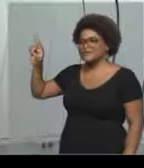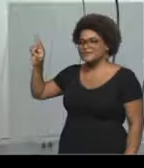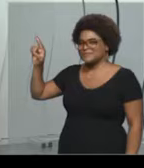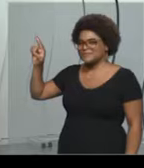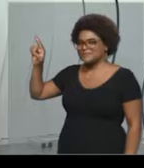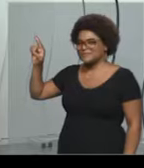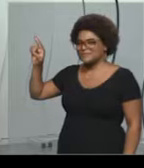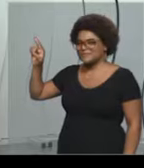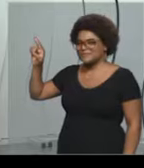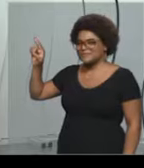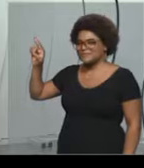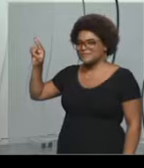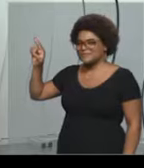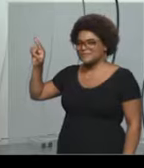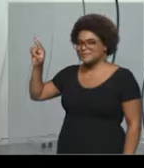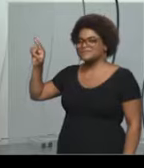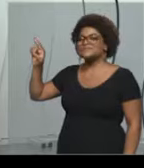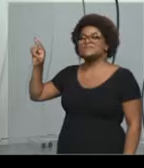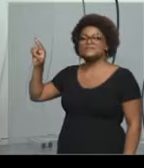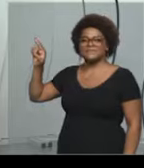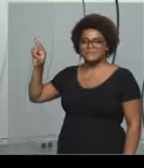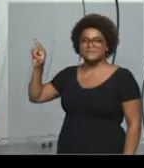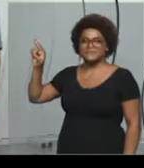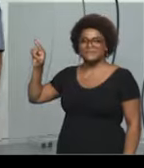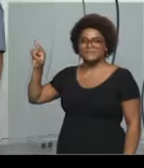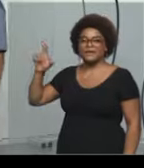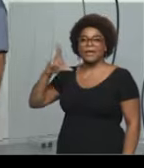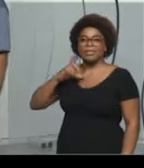né, da